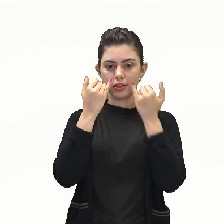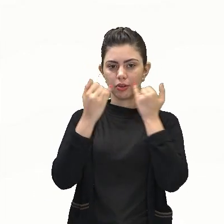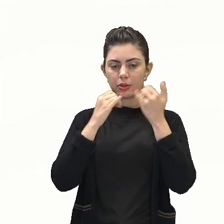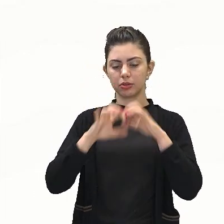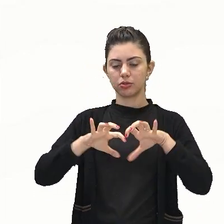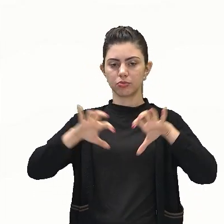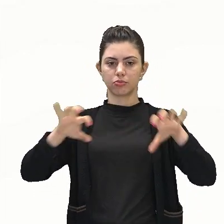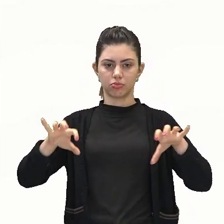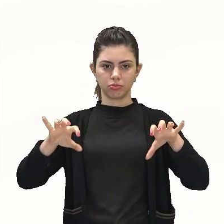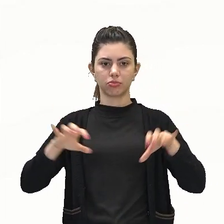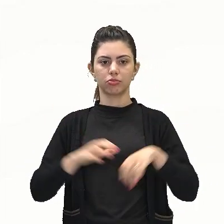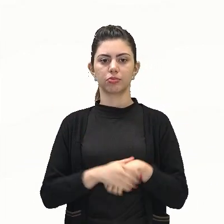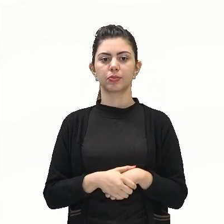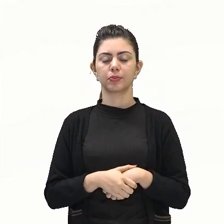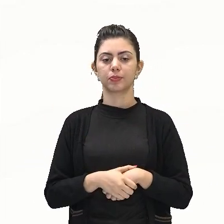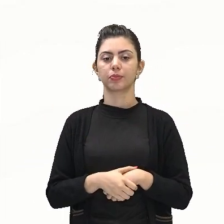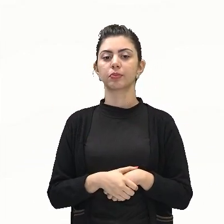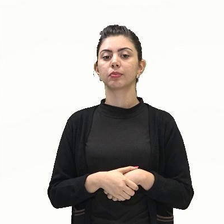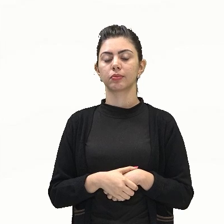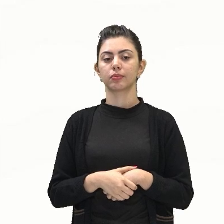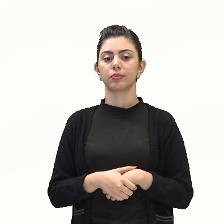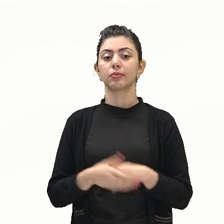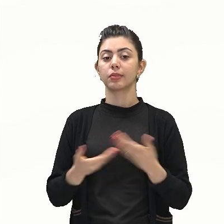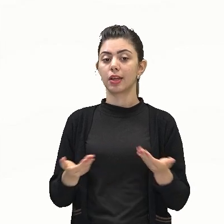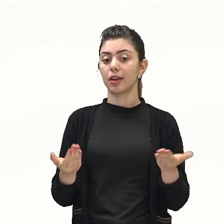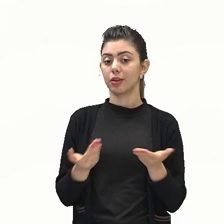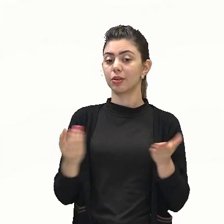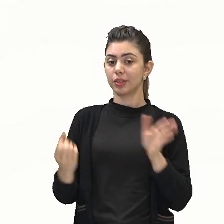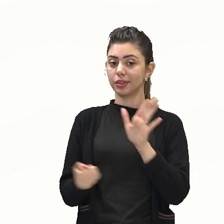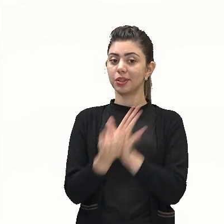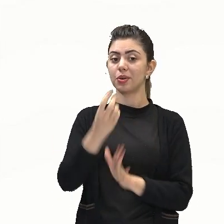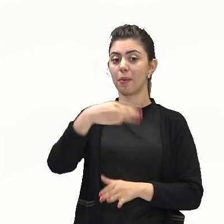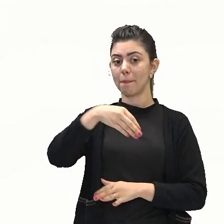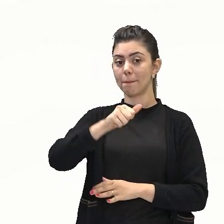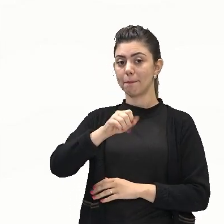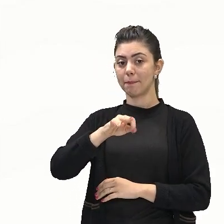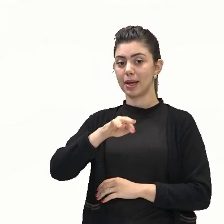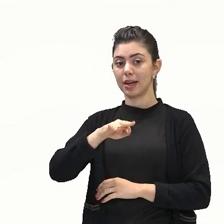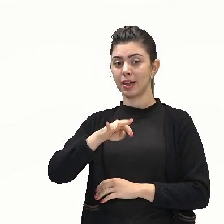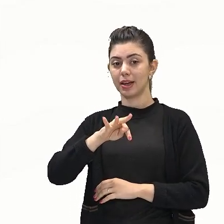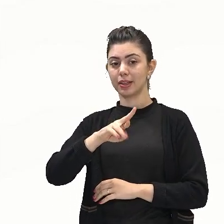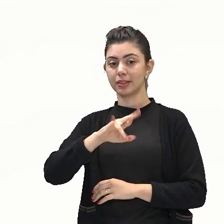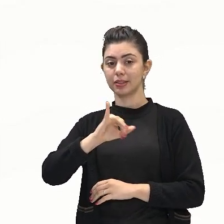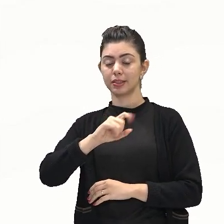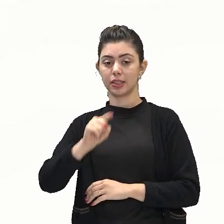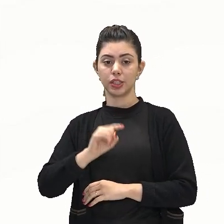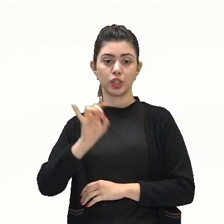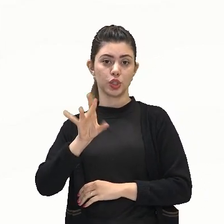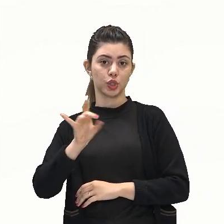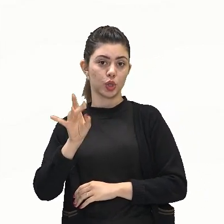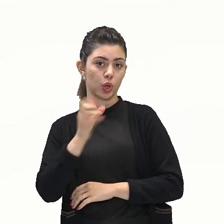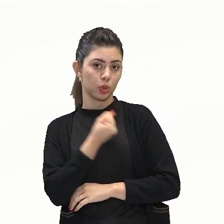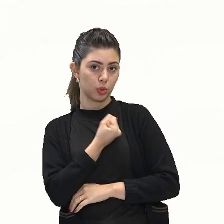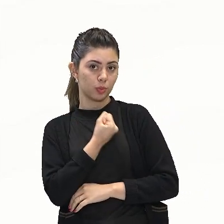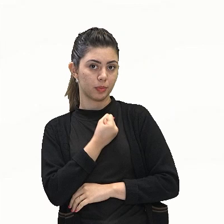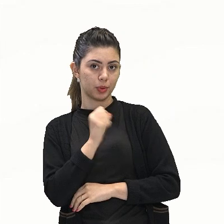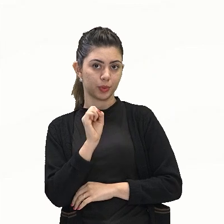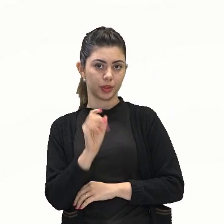ó, a nossa matriz, ok? Apenas com os números, tá